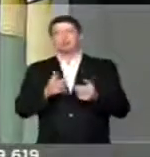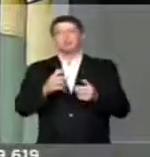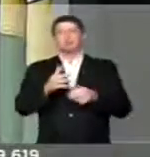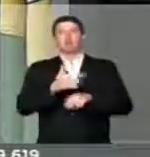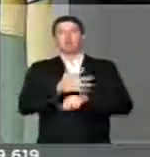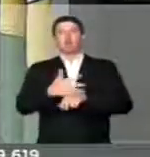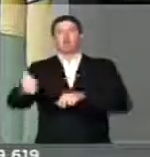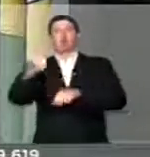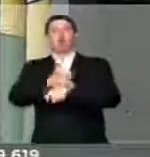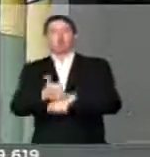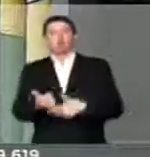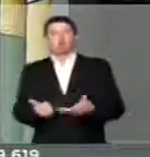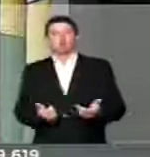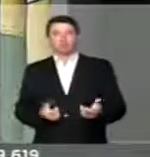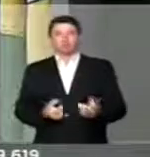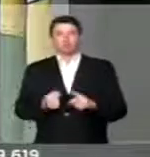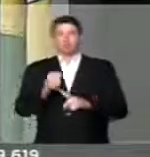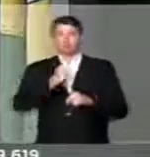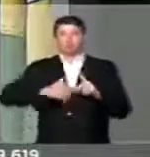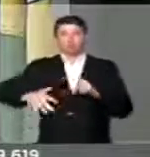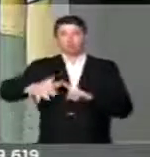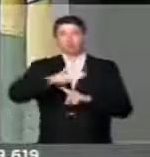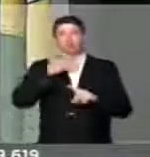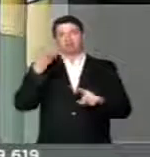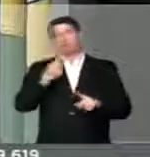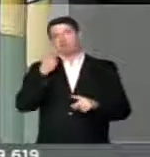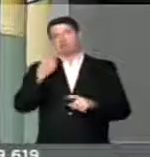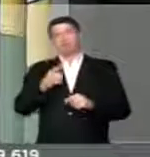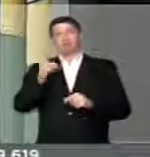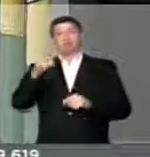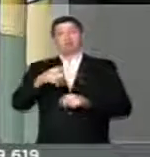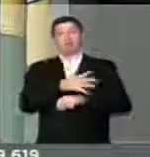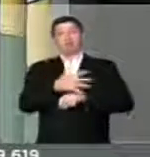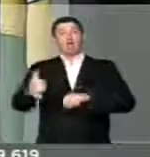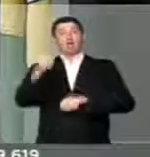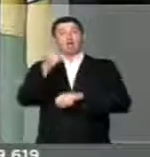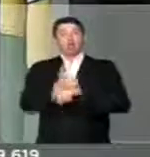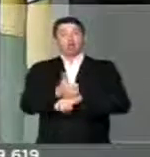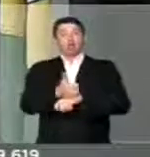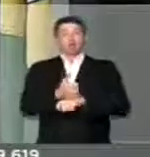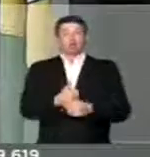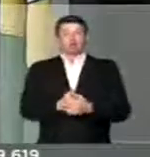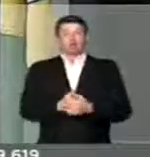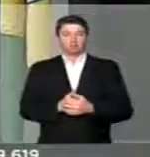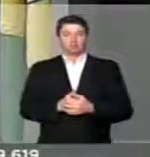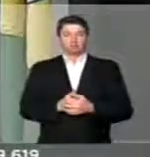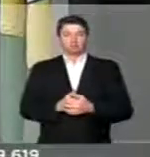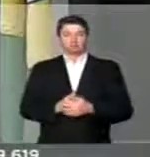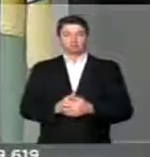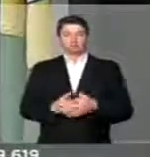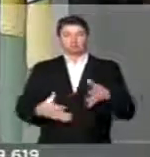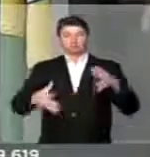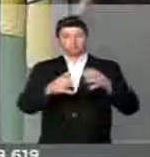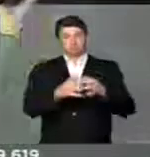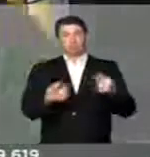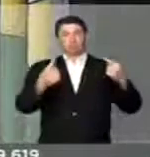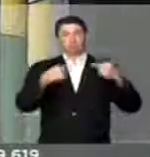golpe, que a sociedade vai dizer que é um golpe. E a